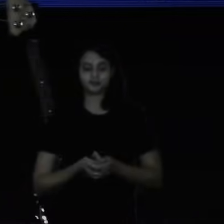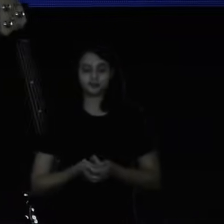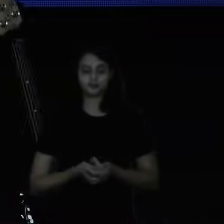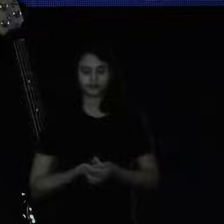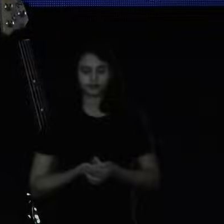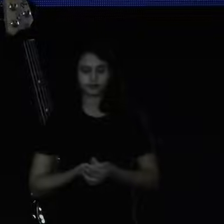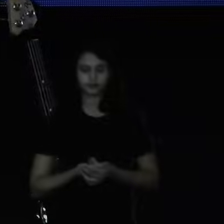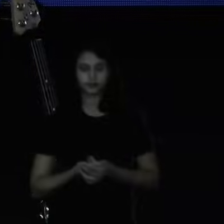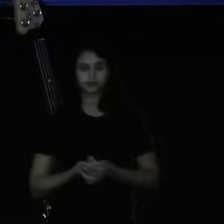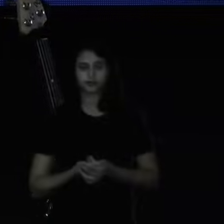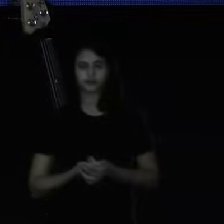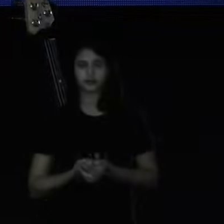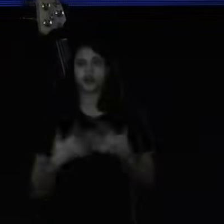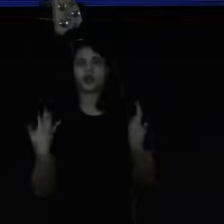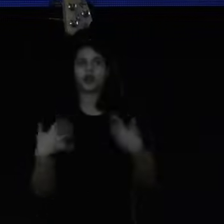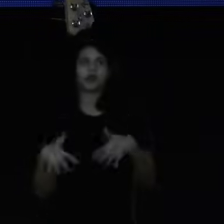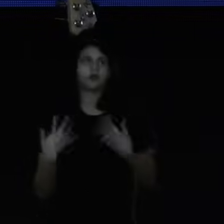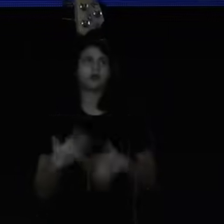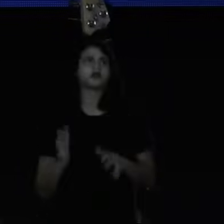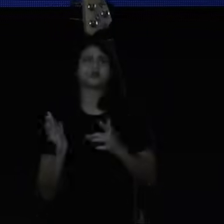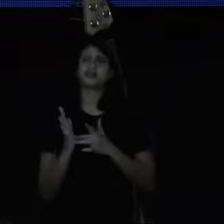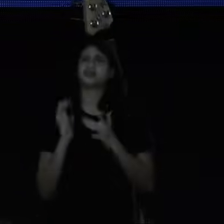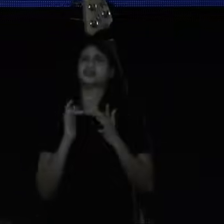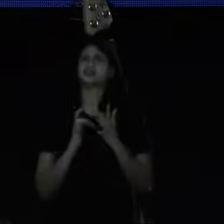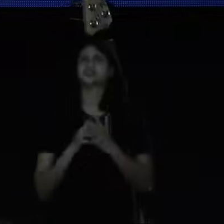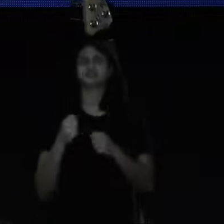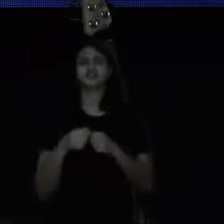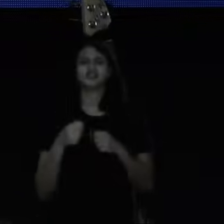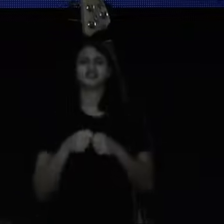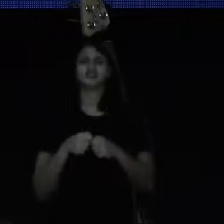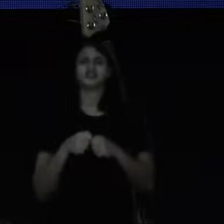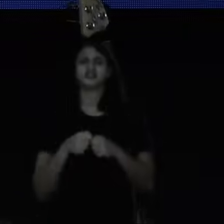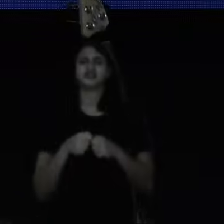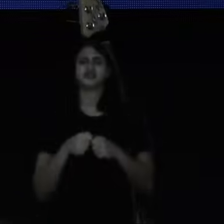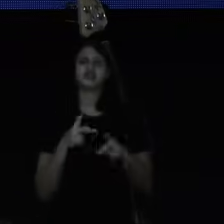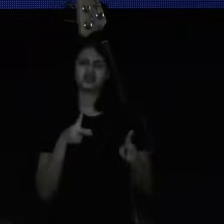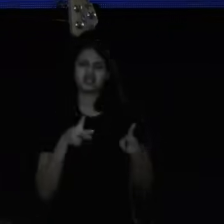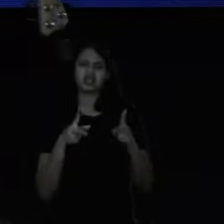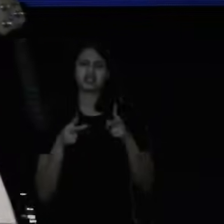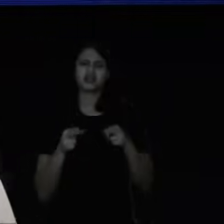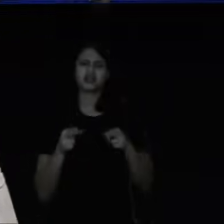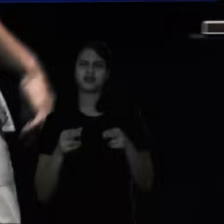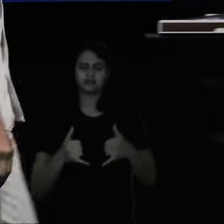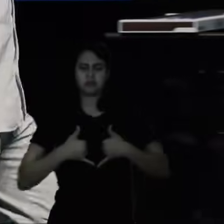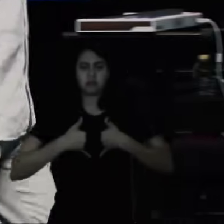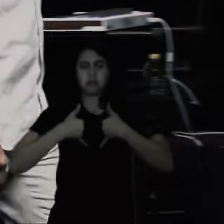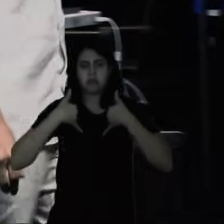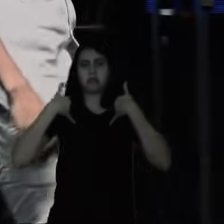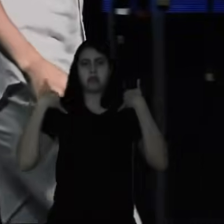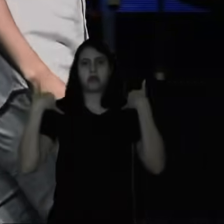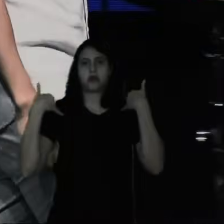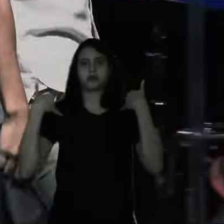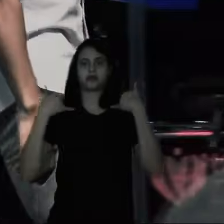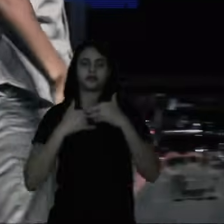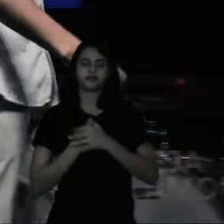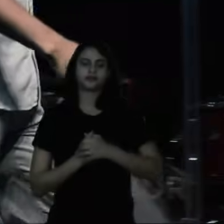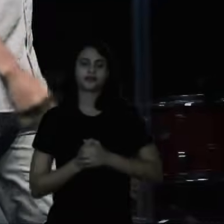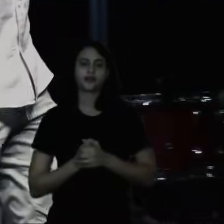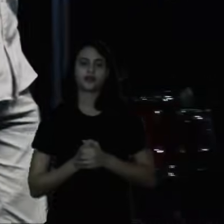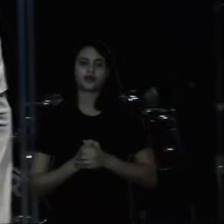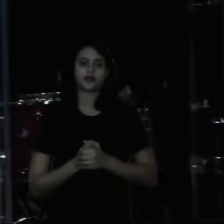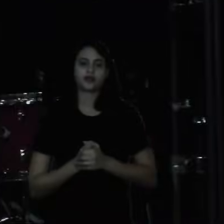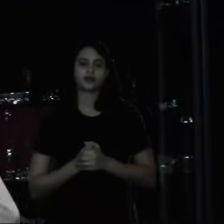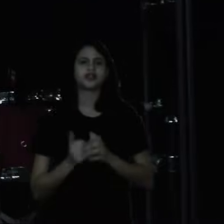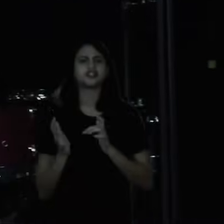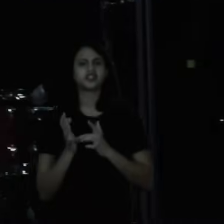Ah, meu Deus, se Jesus tivesse feito isso comigo, com você. Porque Jesus também teve a oportunidade.